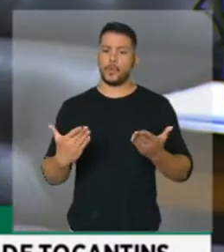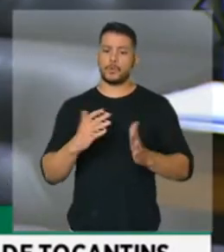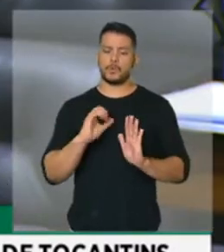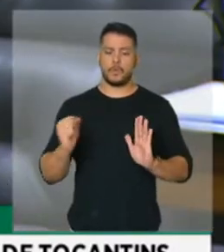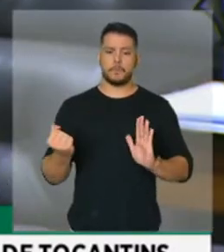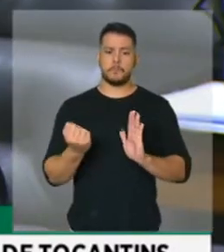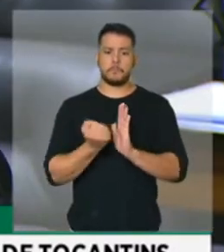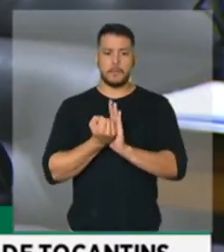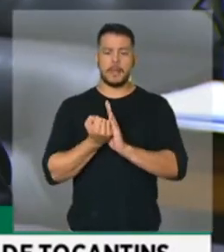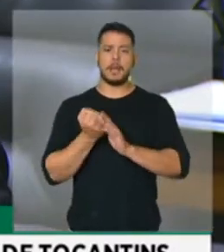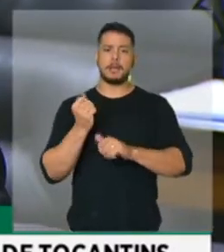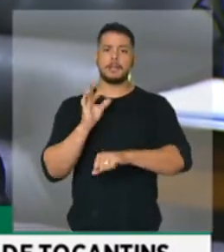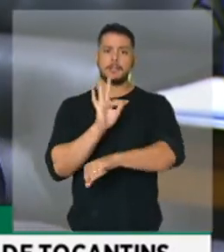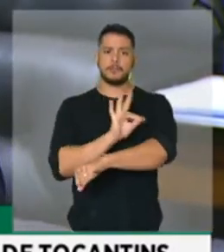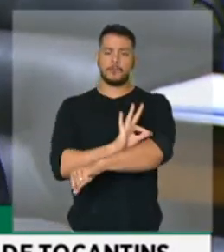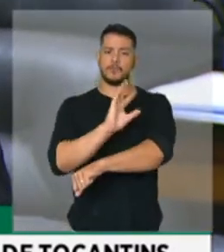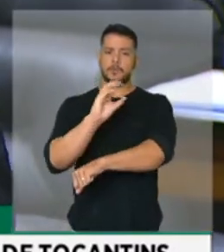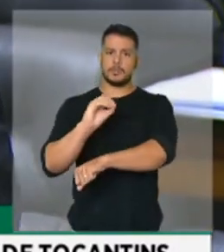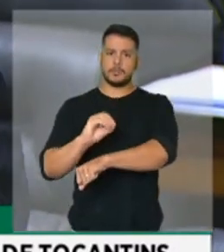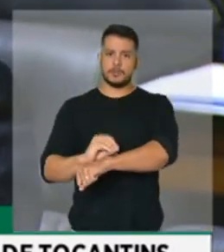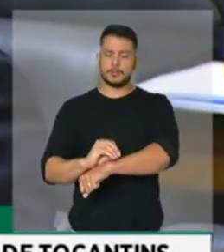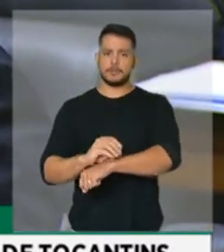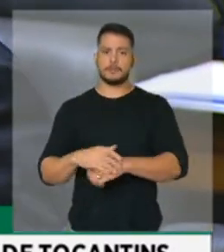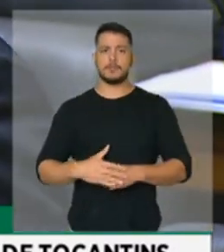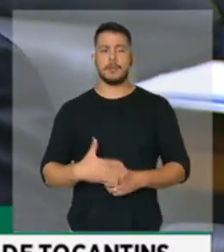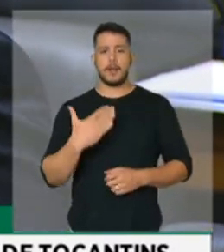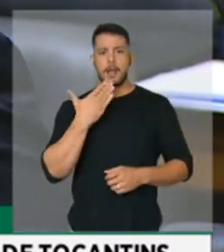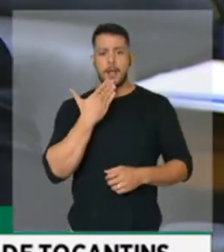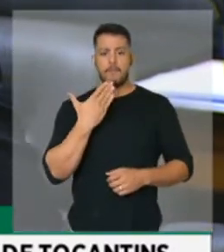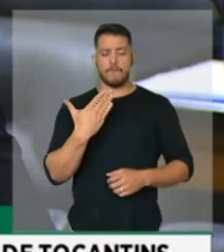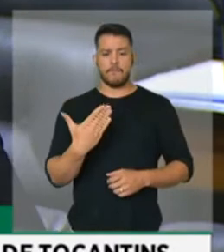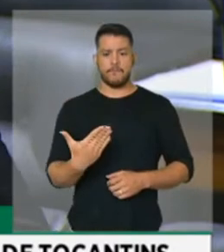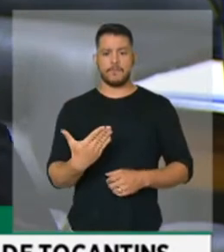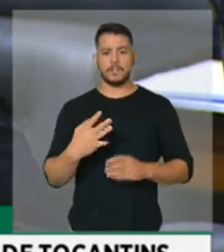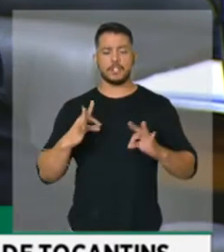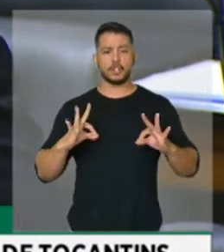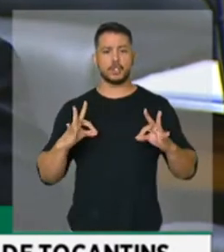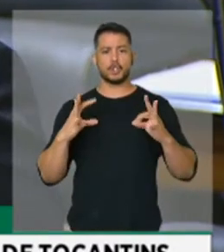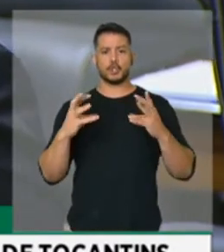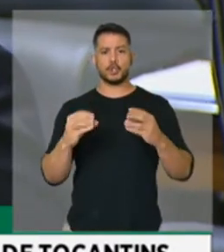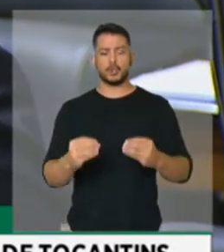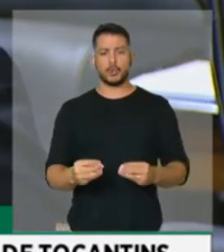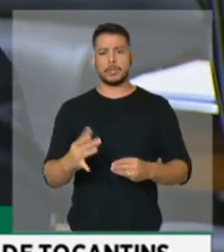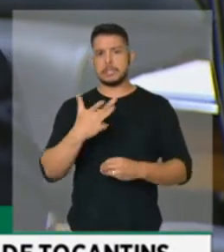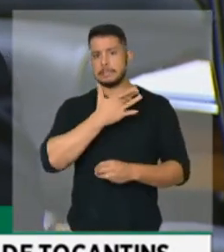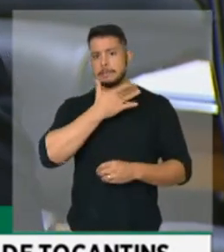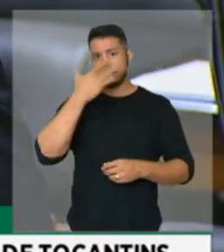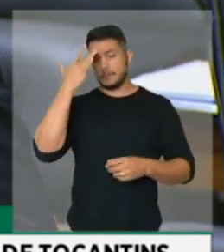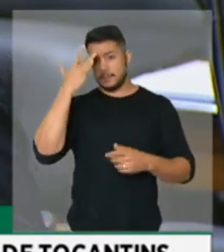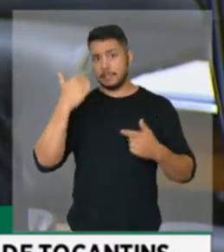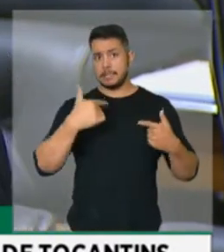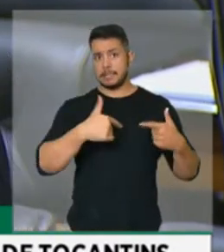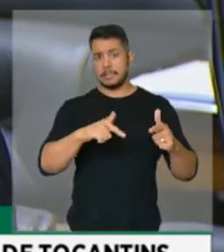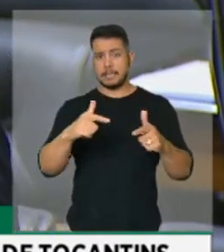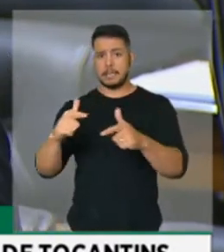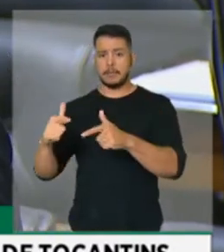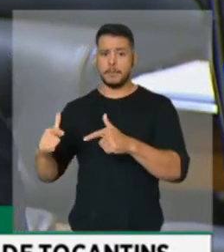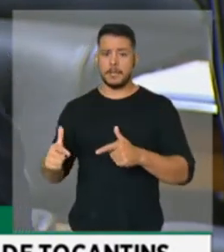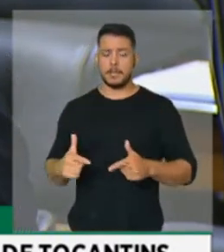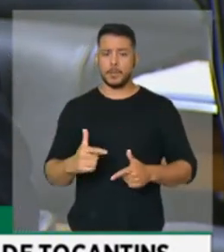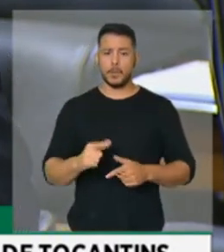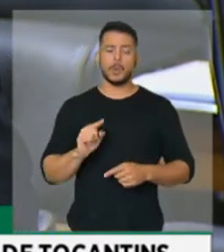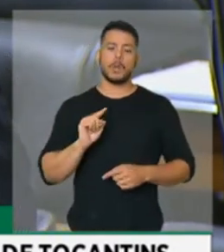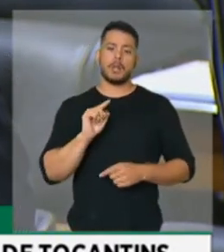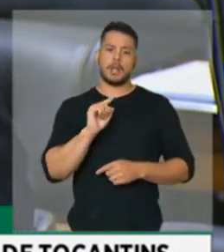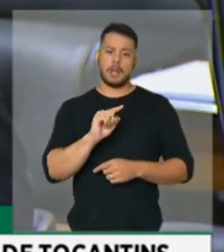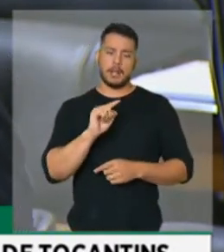estado do Tocantins. Em nome dos diversos, das centenas de trabalhadores que serão envolvidos diretamente